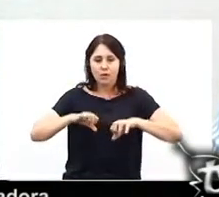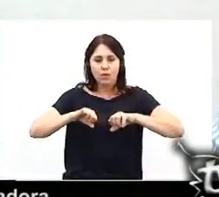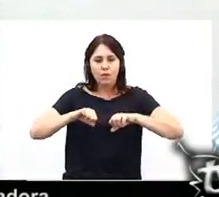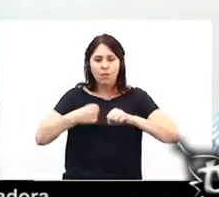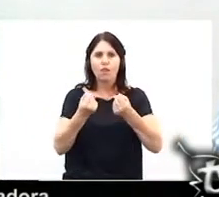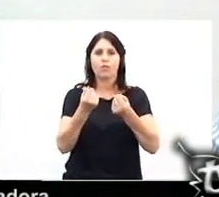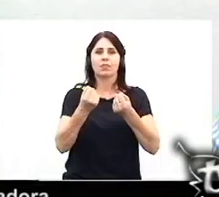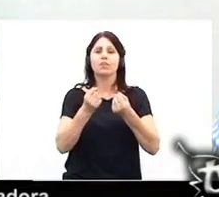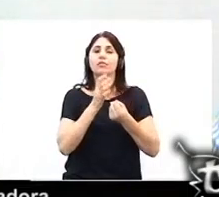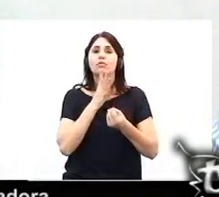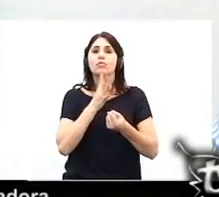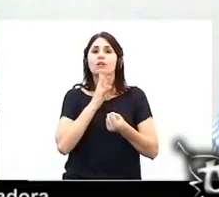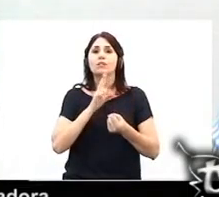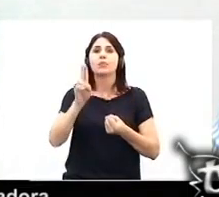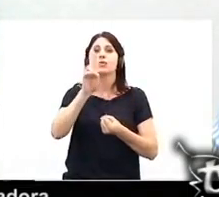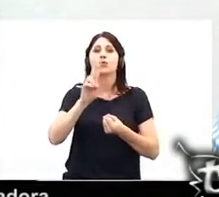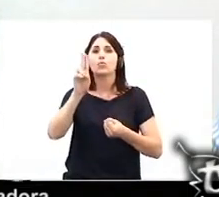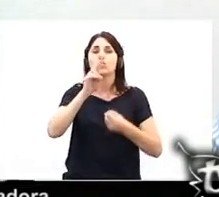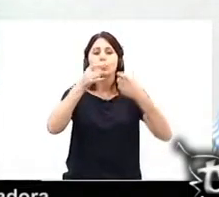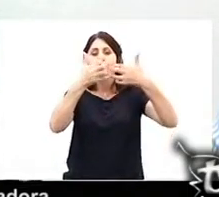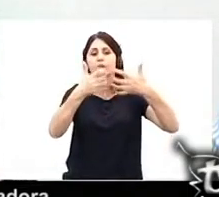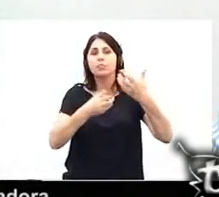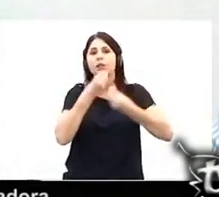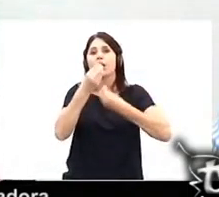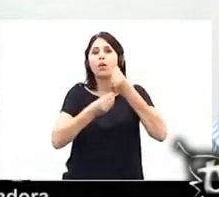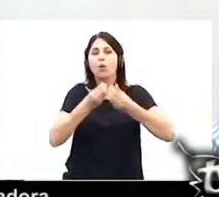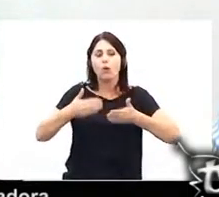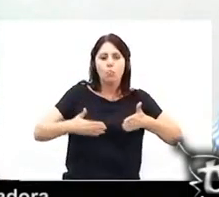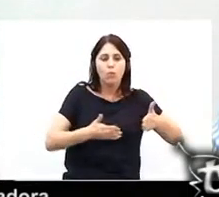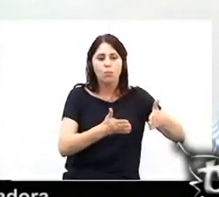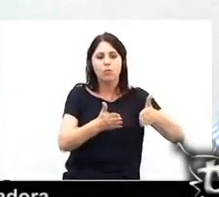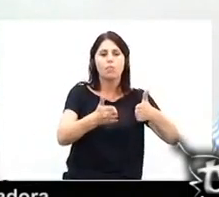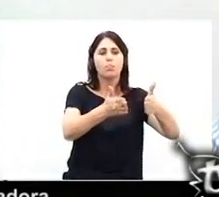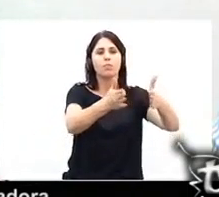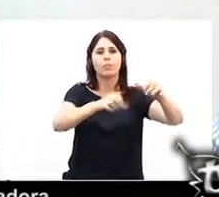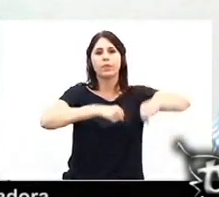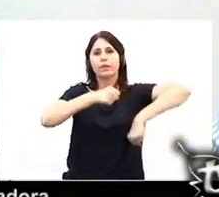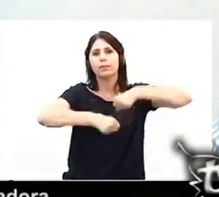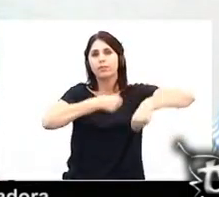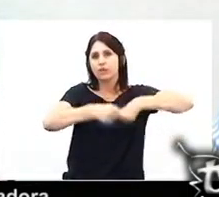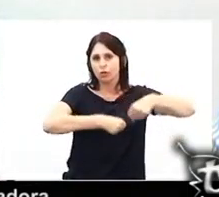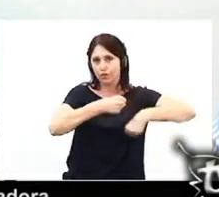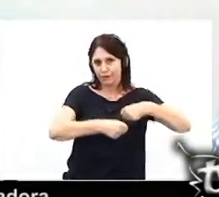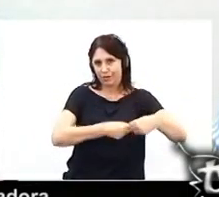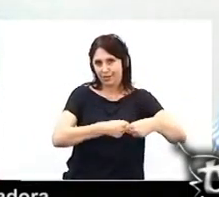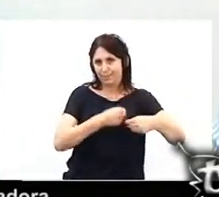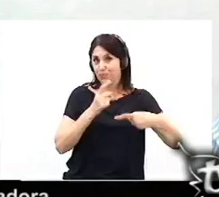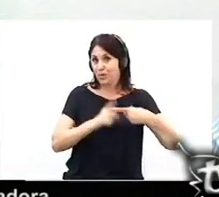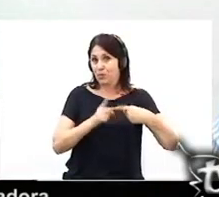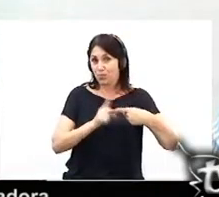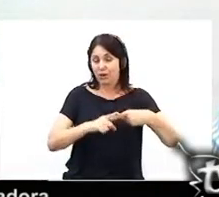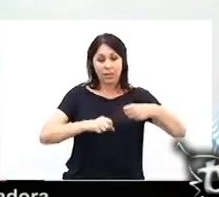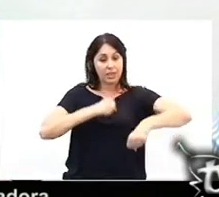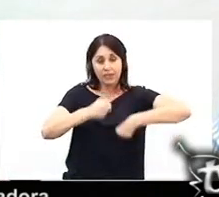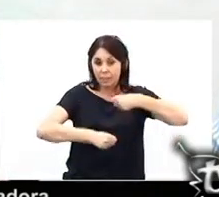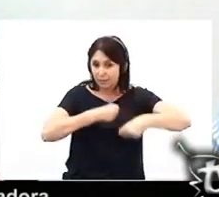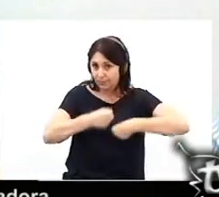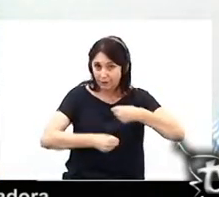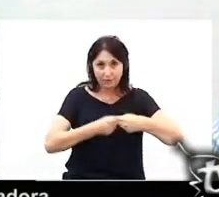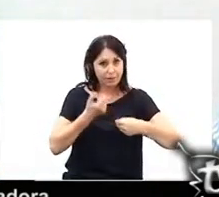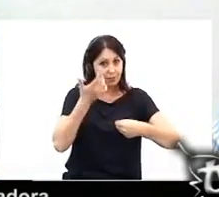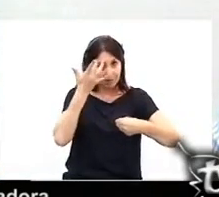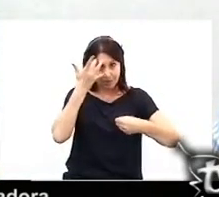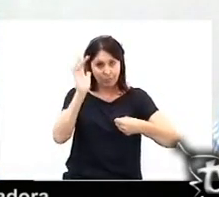ela tem que estar em primeiro lugar. Talvez precisássemos fortalecer a forma de uso